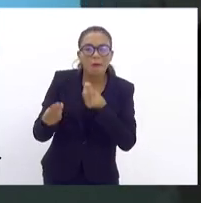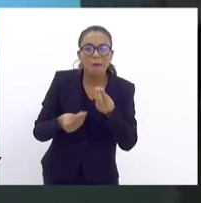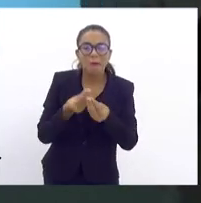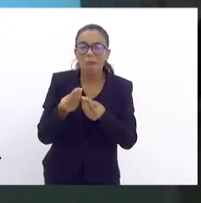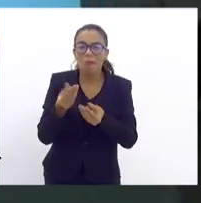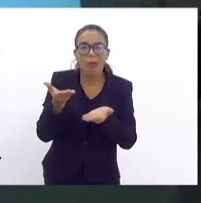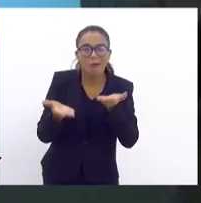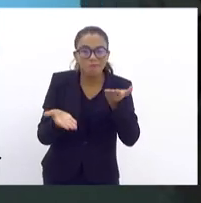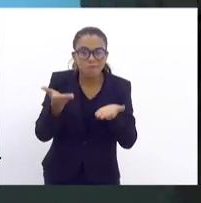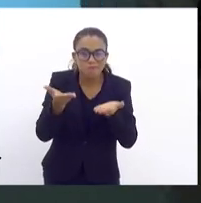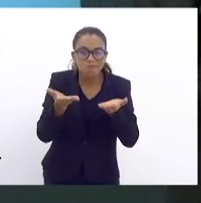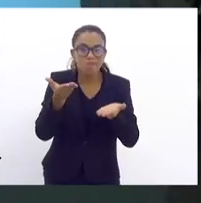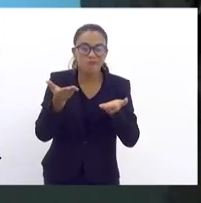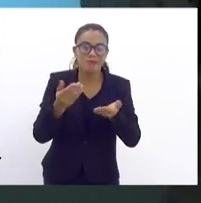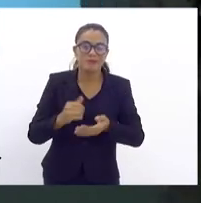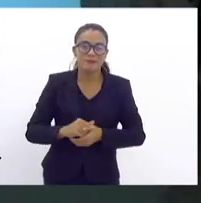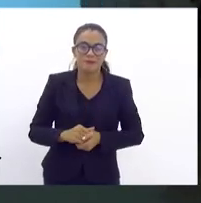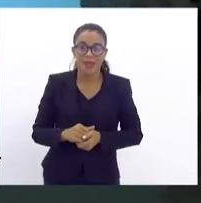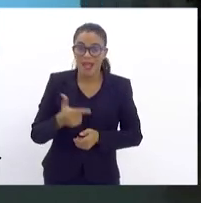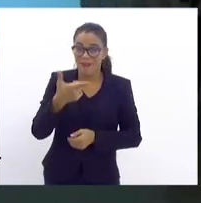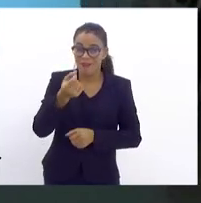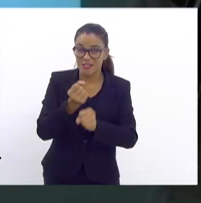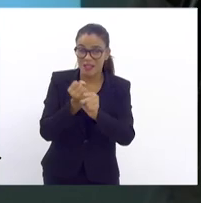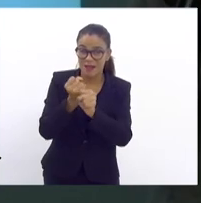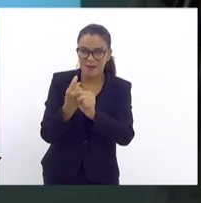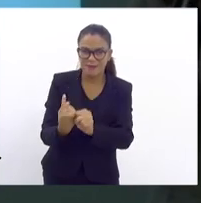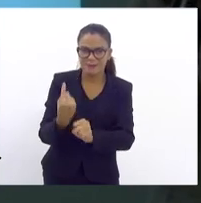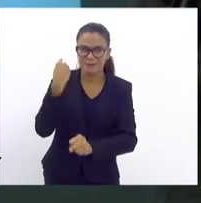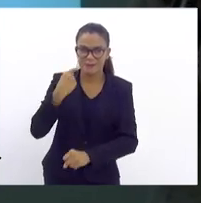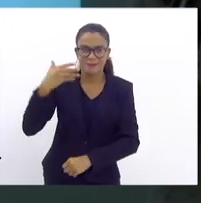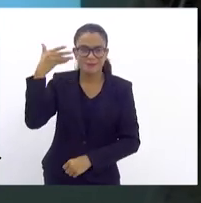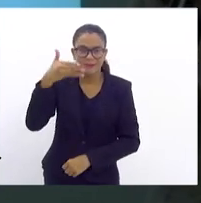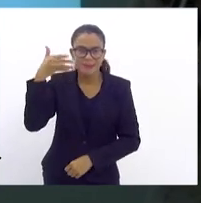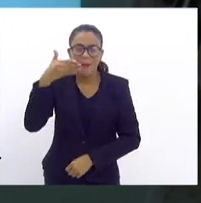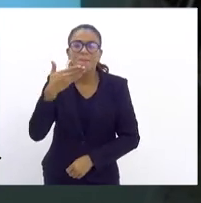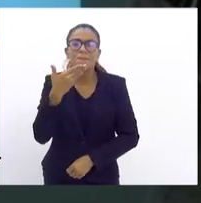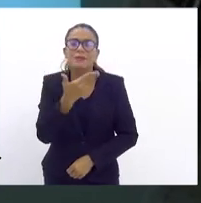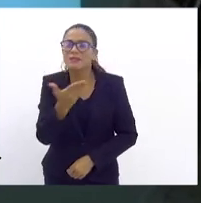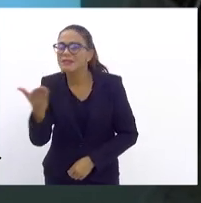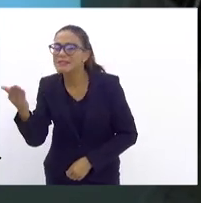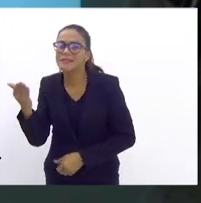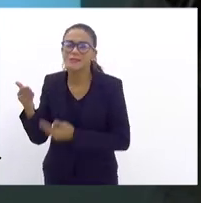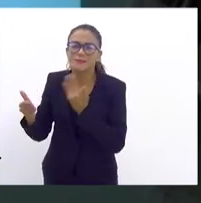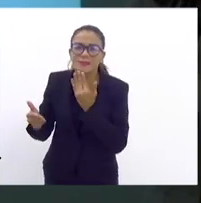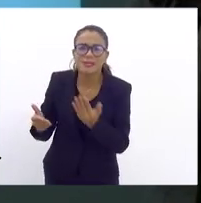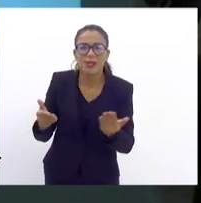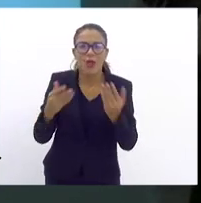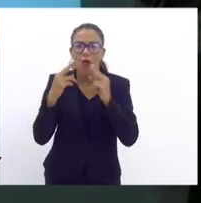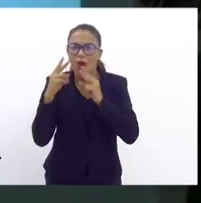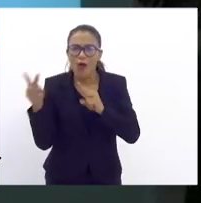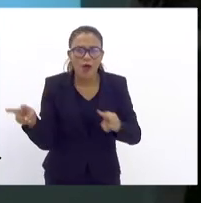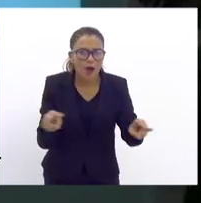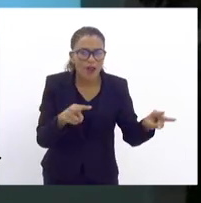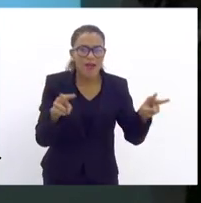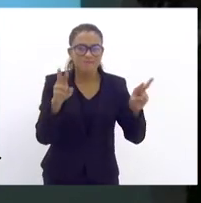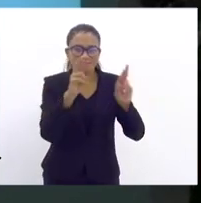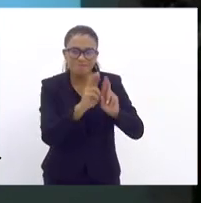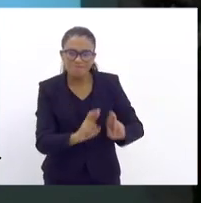tá sendo na proporção há 20 anos atrás talvez eu palestrasse pedindo para que a gente pudesse ter um olhar